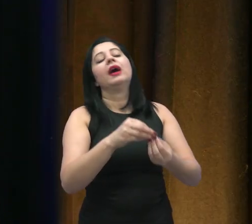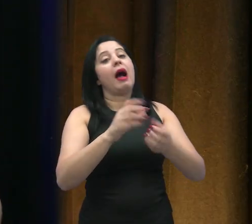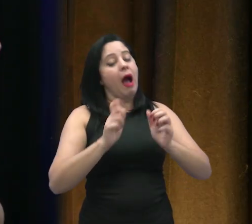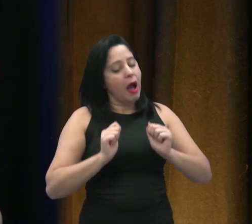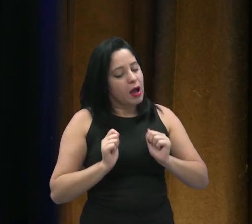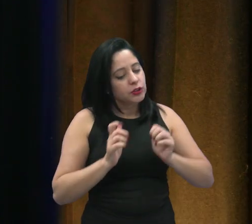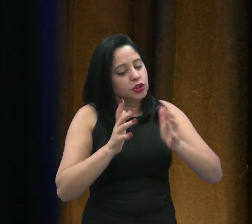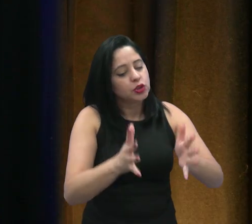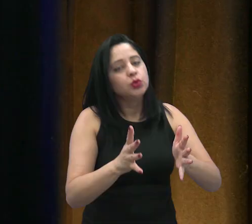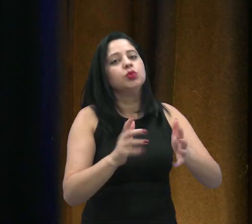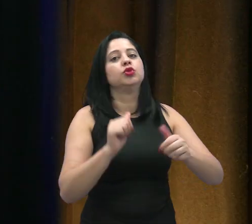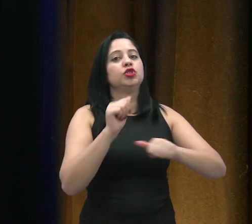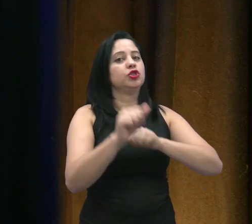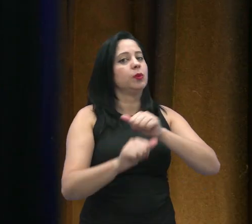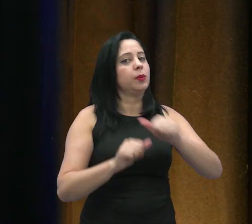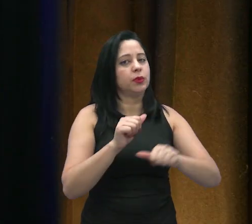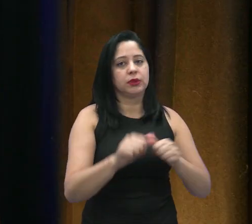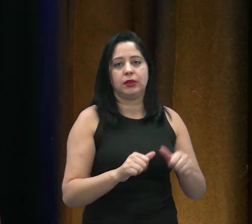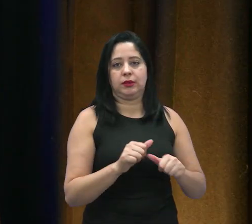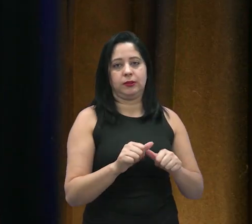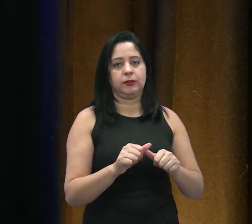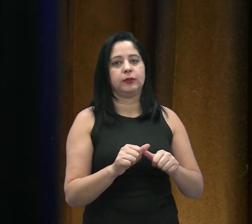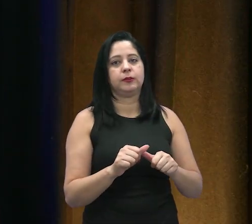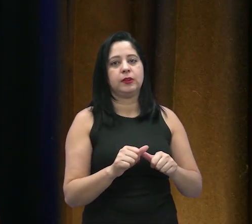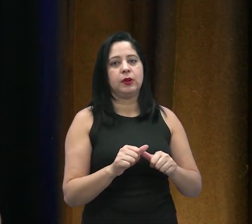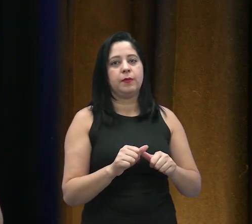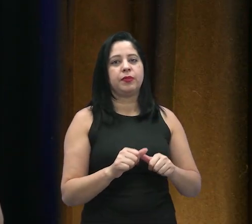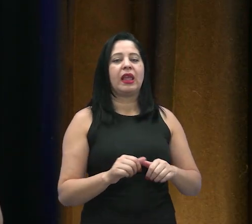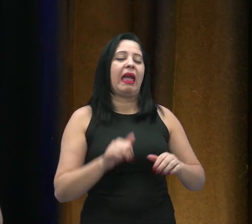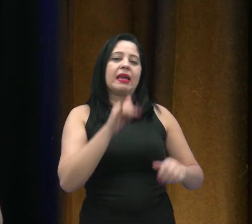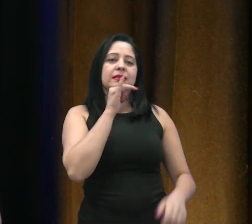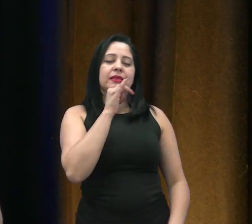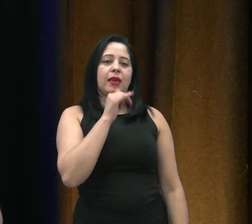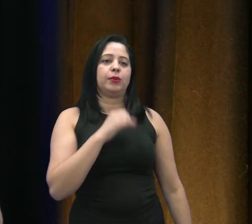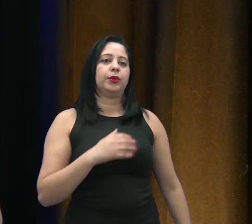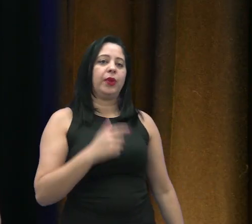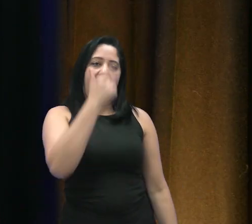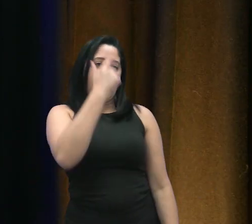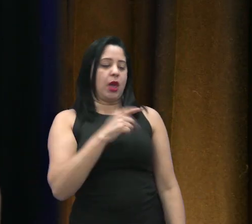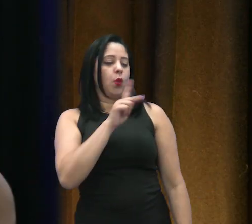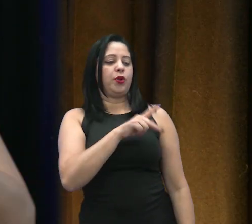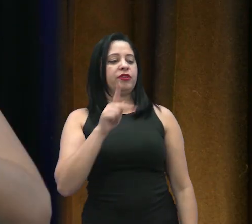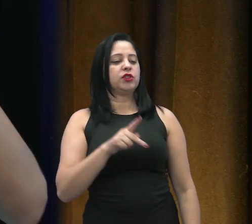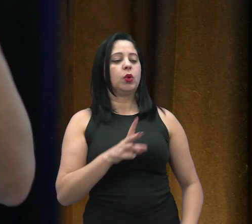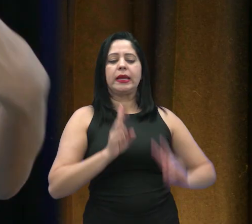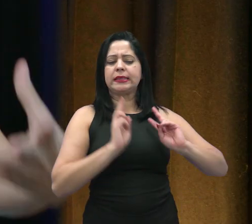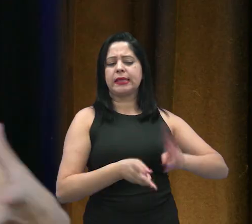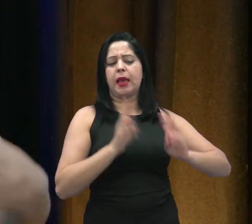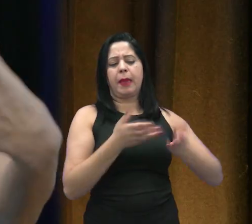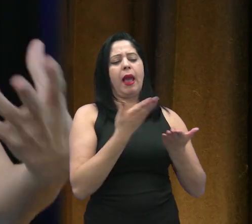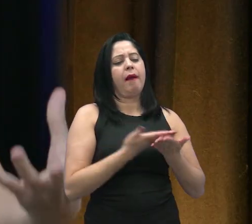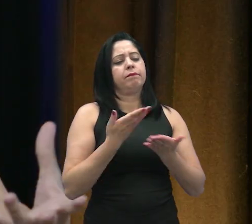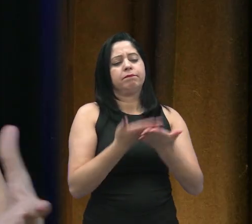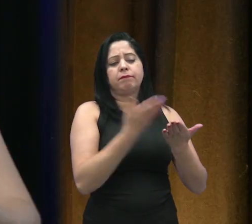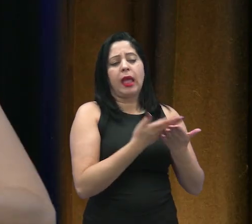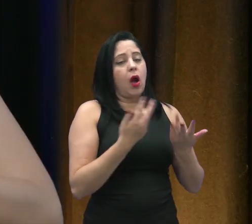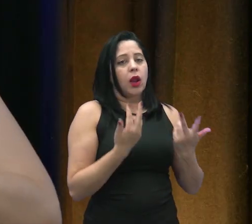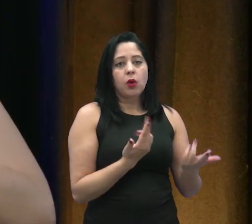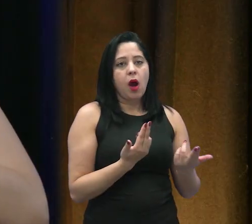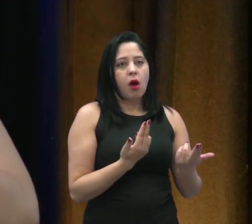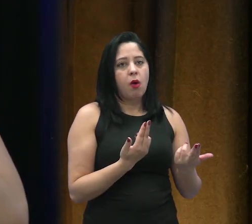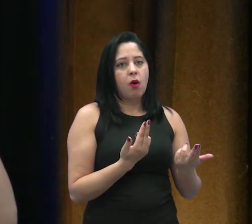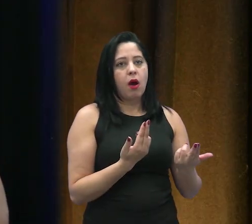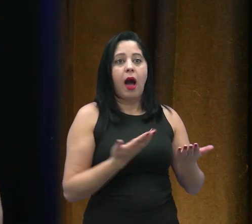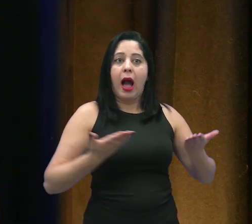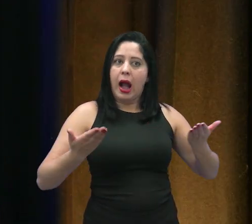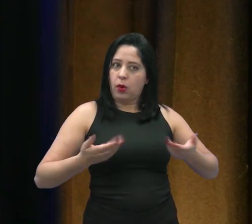querer fazer, do querer mudar, porque muitas vezes você vai ter que fazer diferente, né? Por exemplo, na escola, eu dou aula assim, sempre dei, mas agora você vai